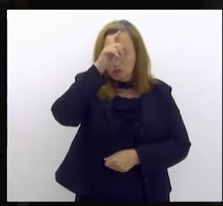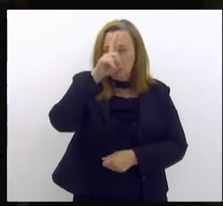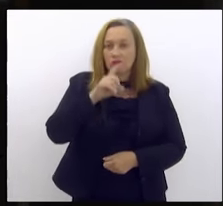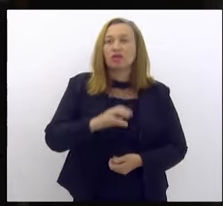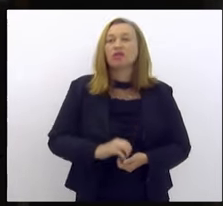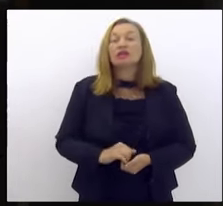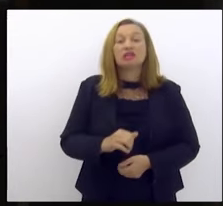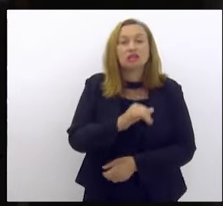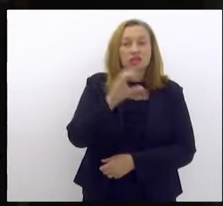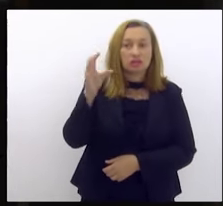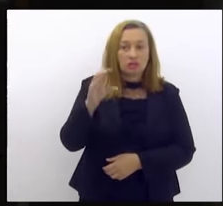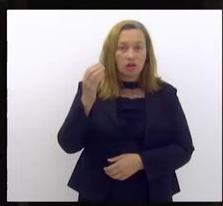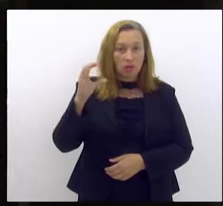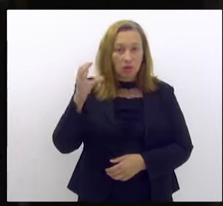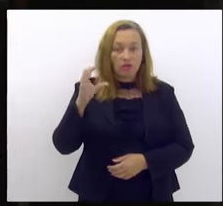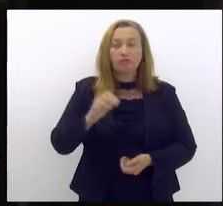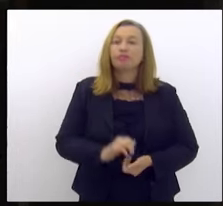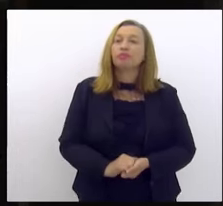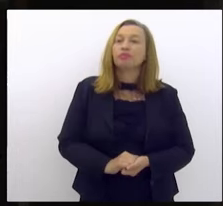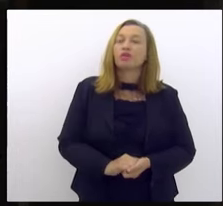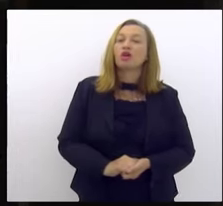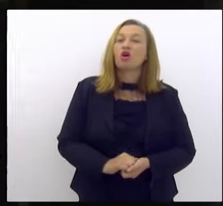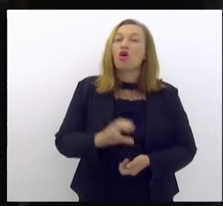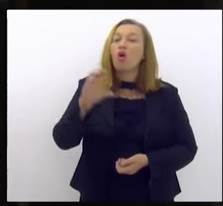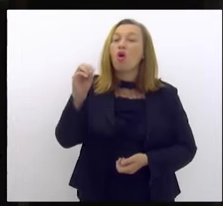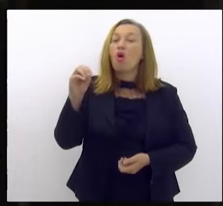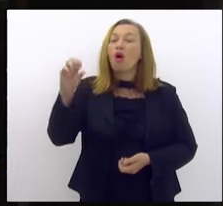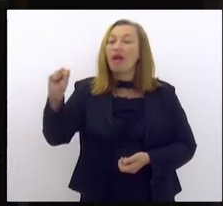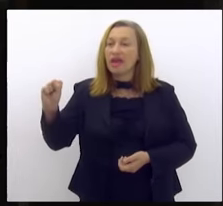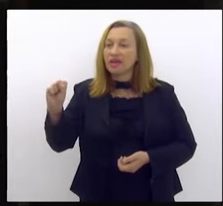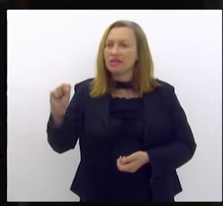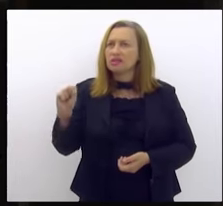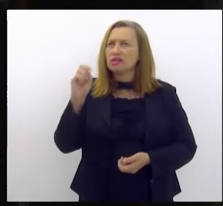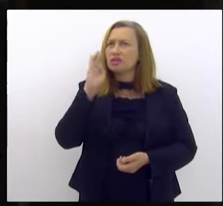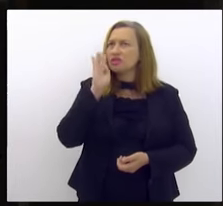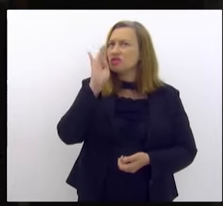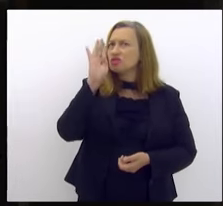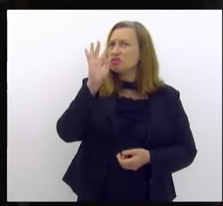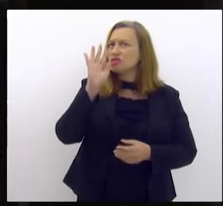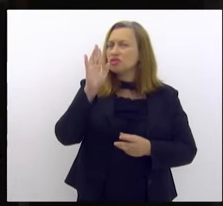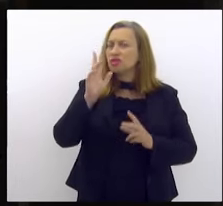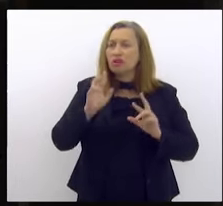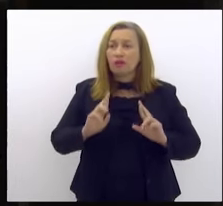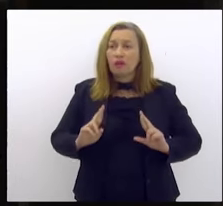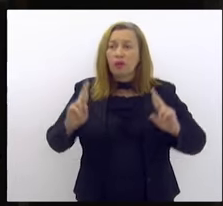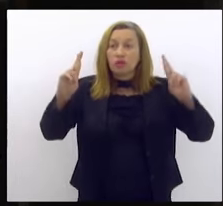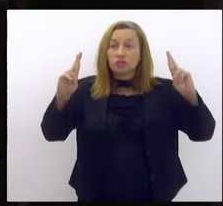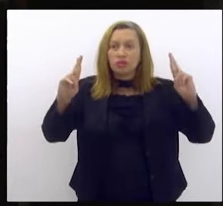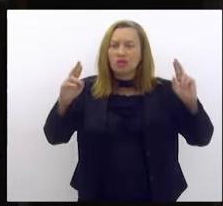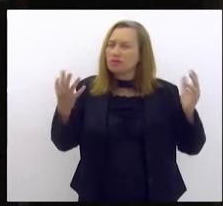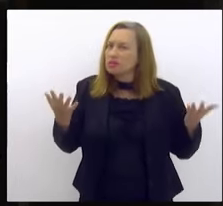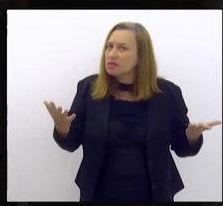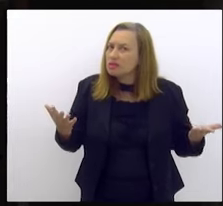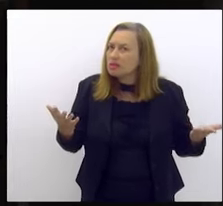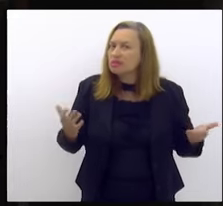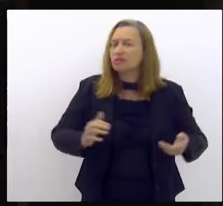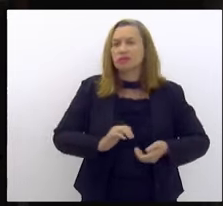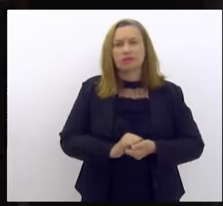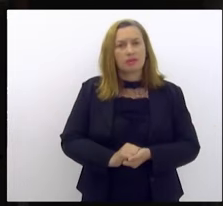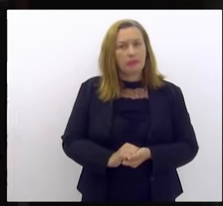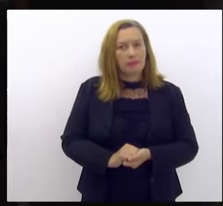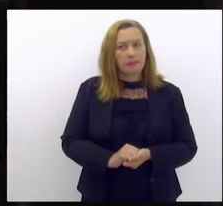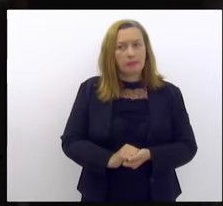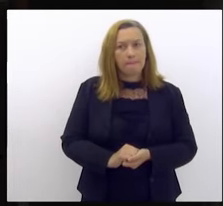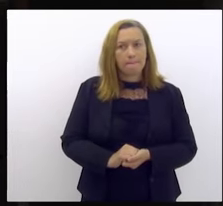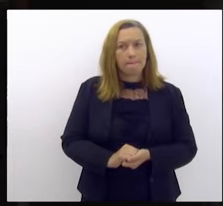em Niterói. Eis que surge a OS Nova Esperança. Eis que surge a OS Nova